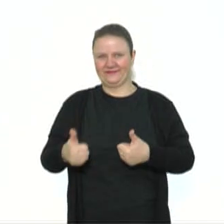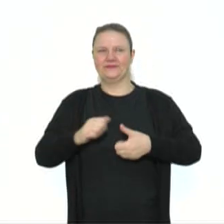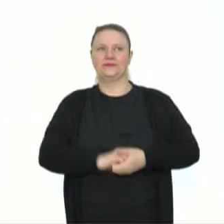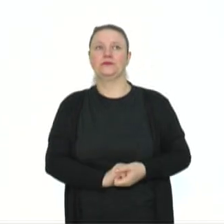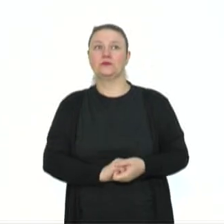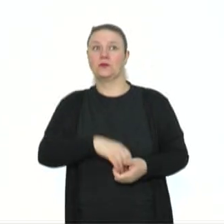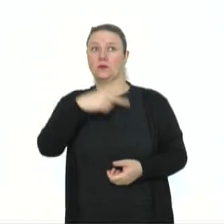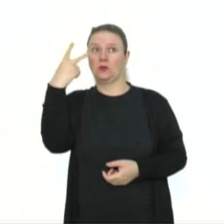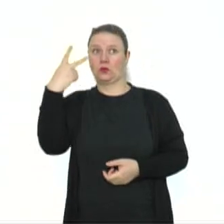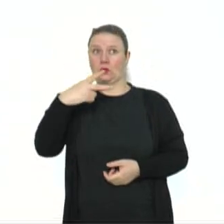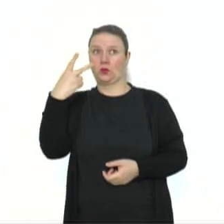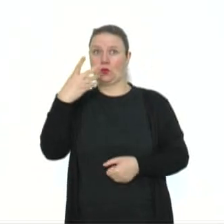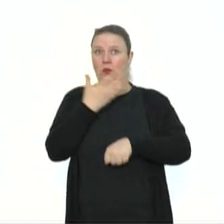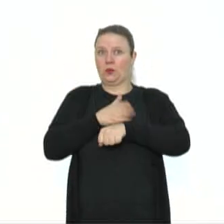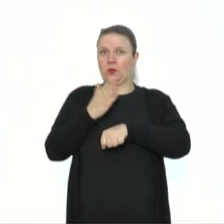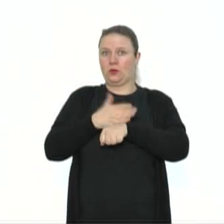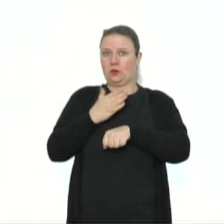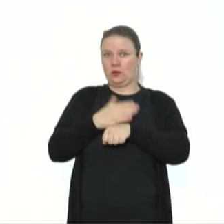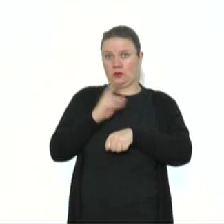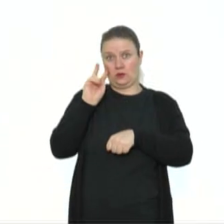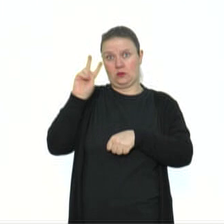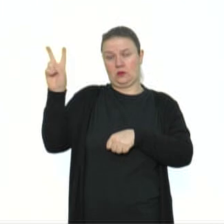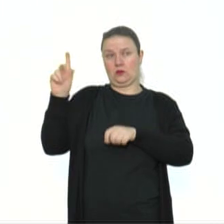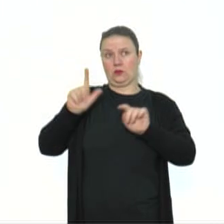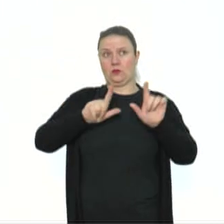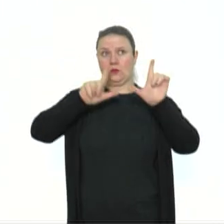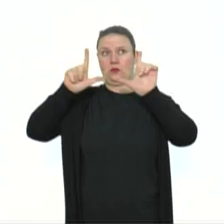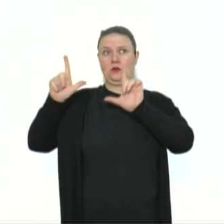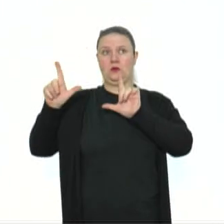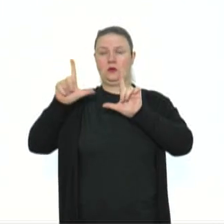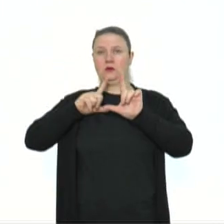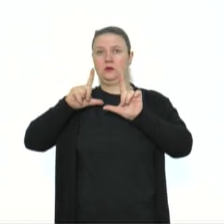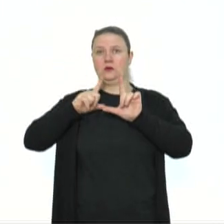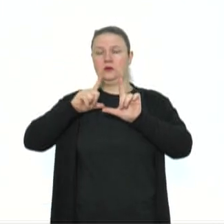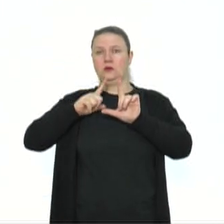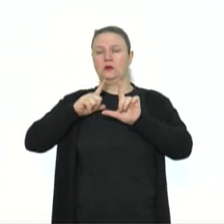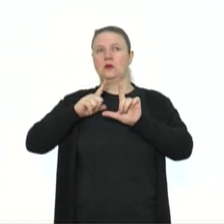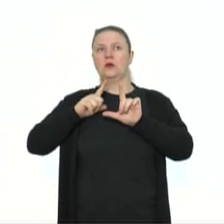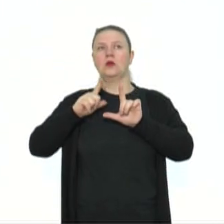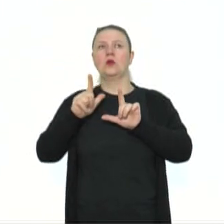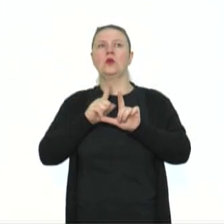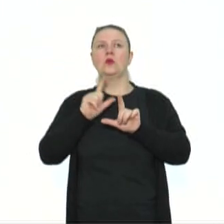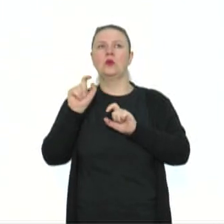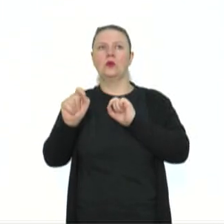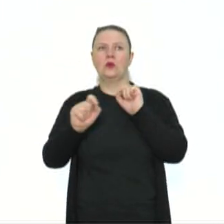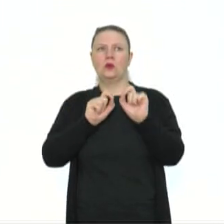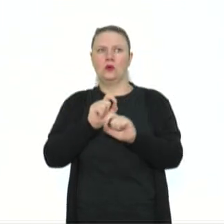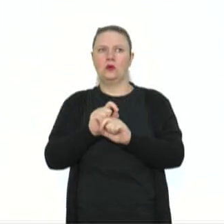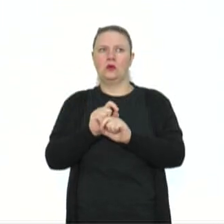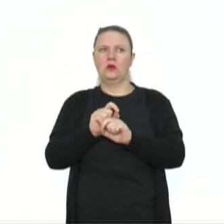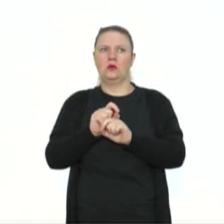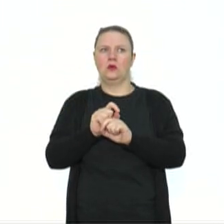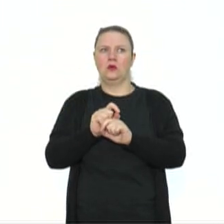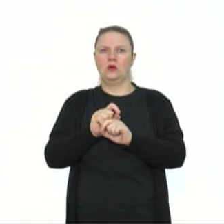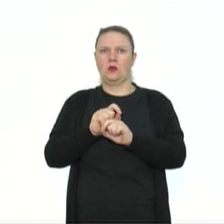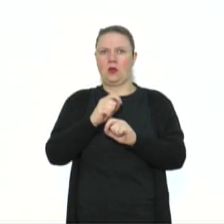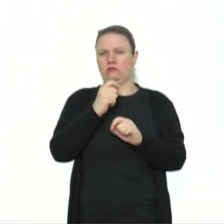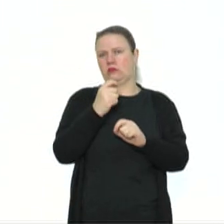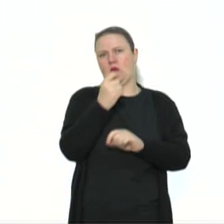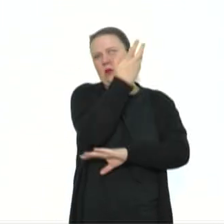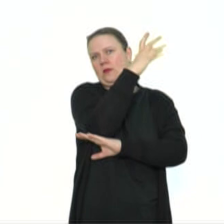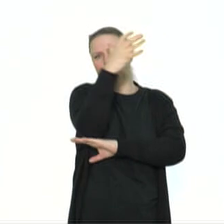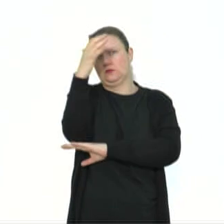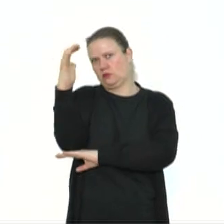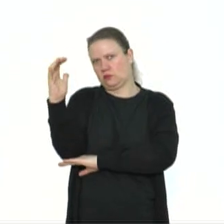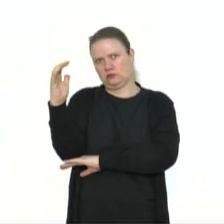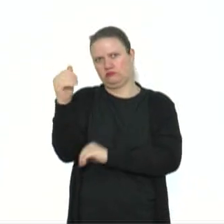práticas aqui da escalada. Então, no primeiro plano aqui, à esquerda de vocês, nós temos a realizada em ambiente aberto, que